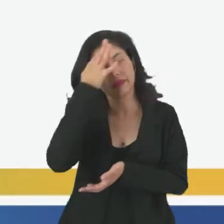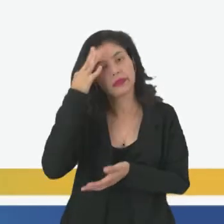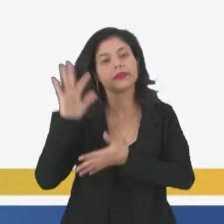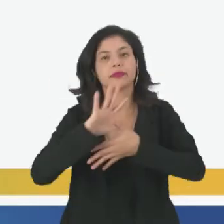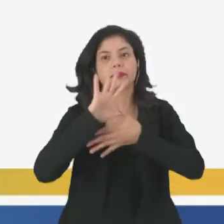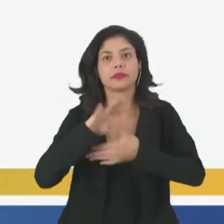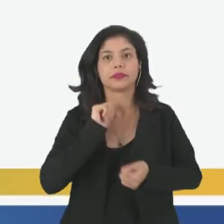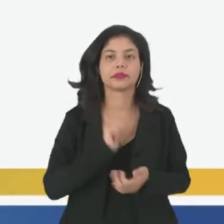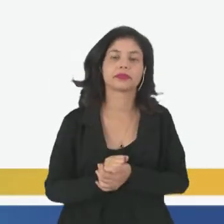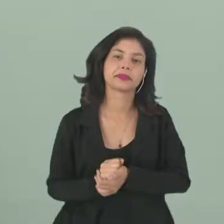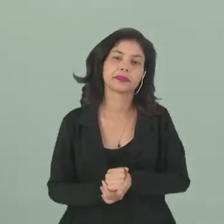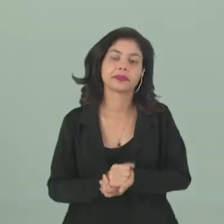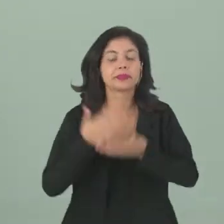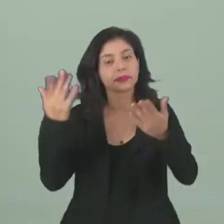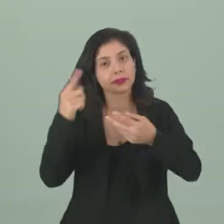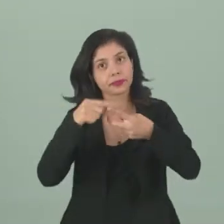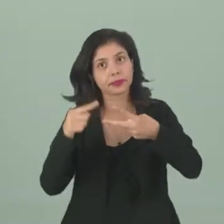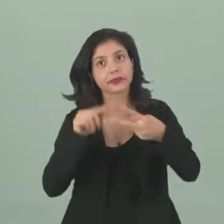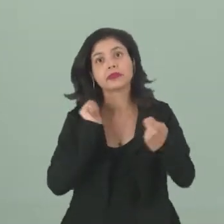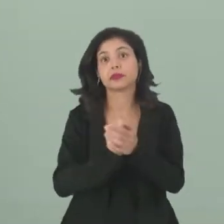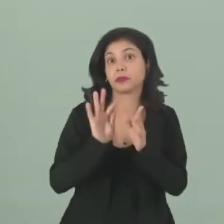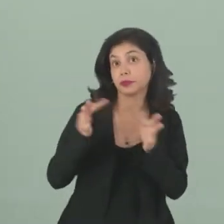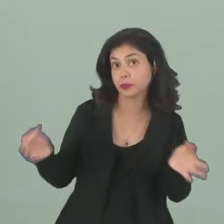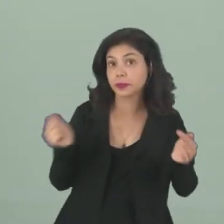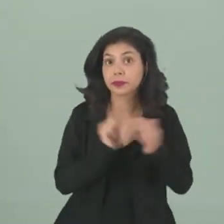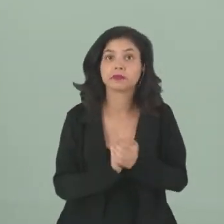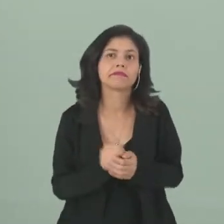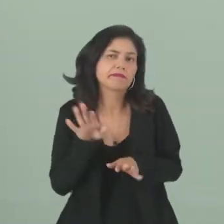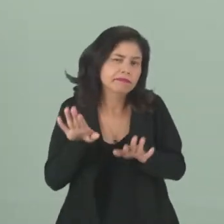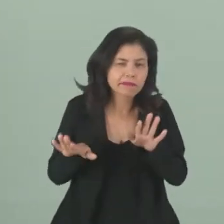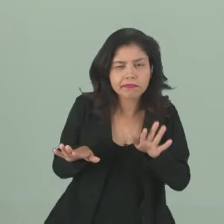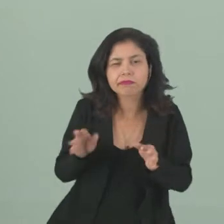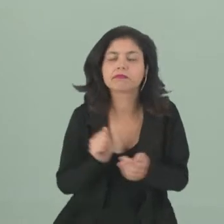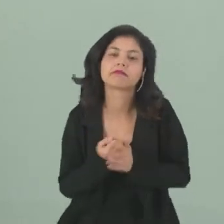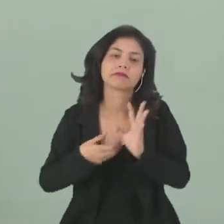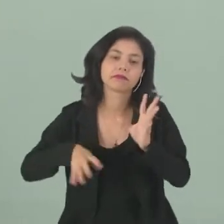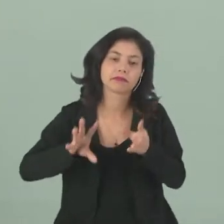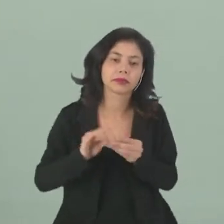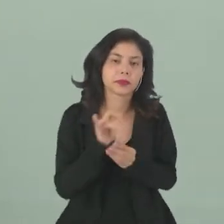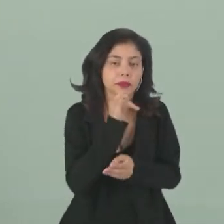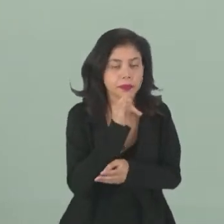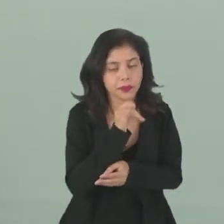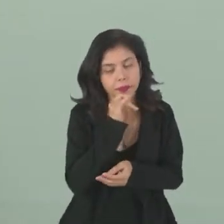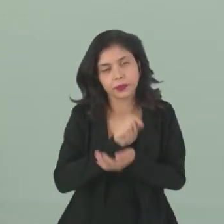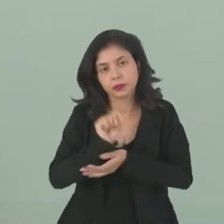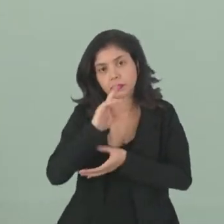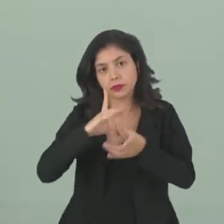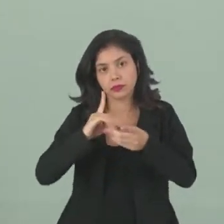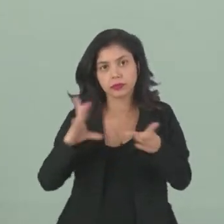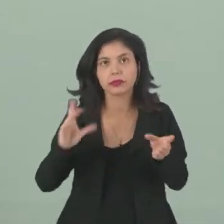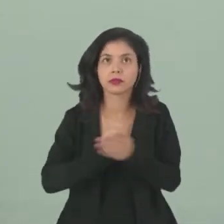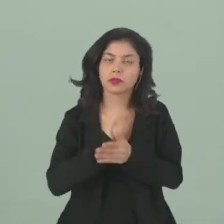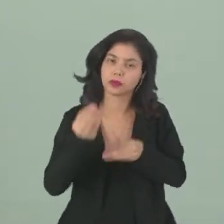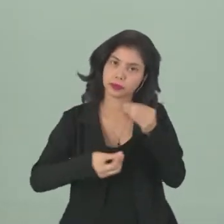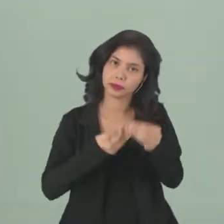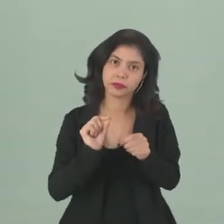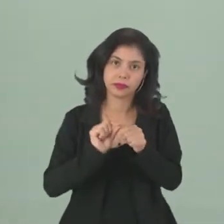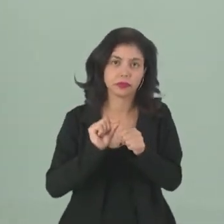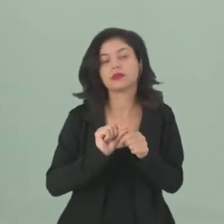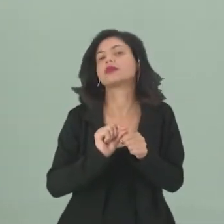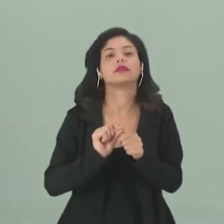Niebuhr. Então, essas duas frases, elas meio que exemplificam para a gente o que é a democracia e como que